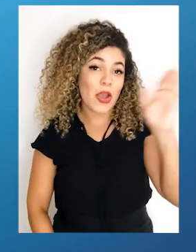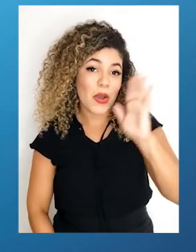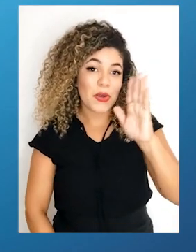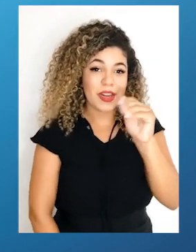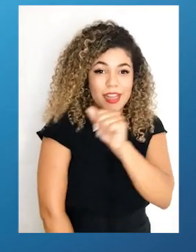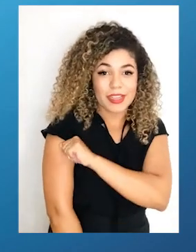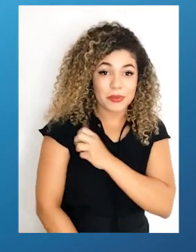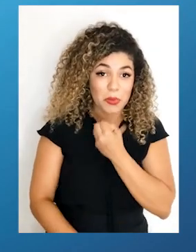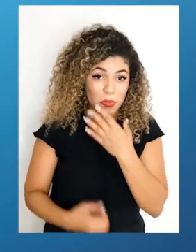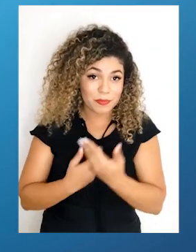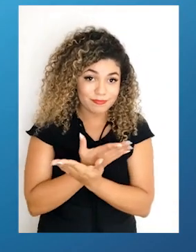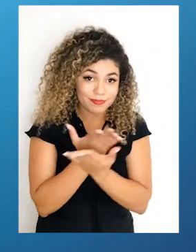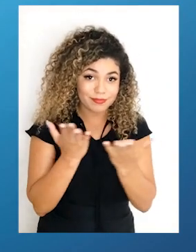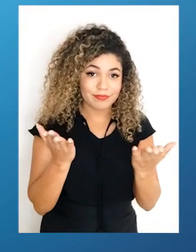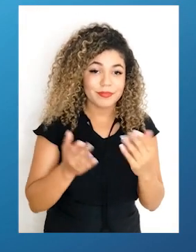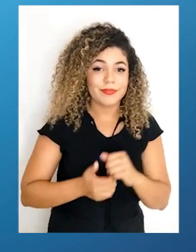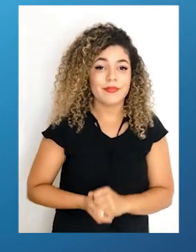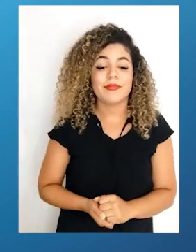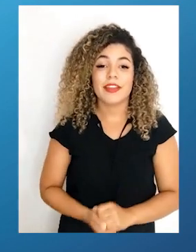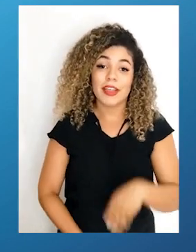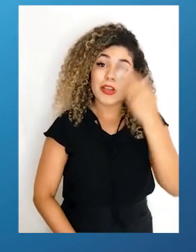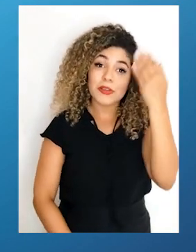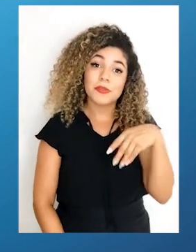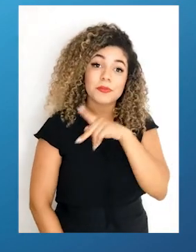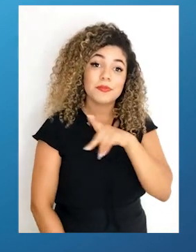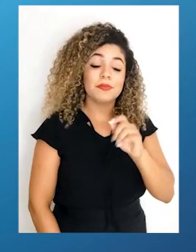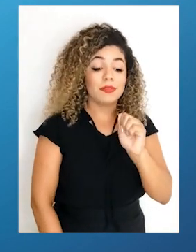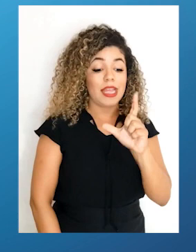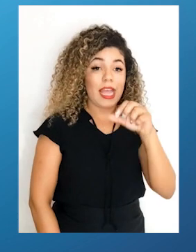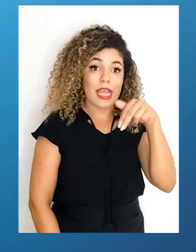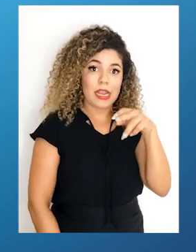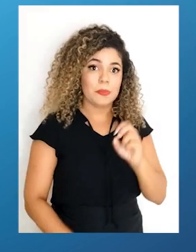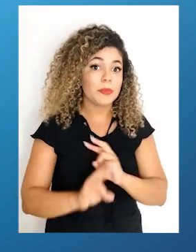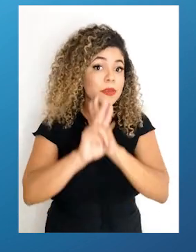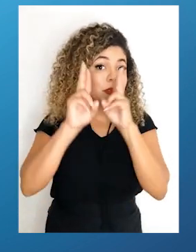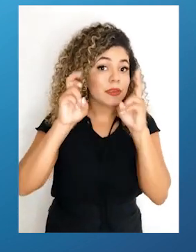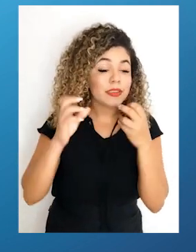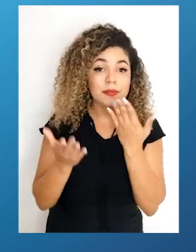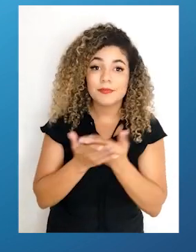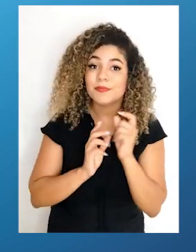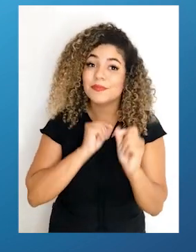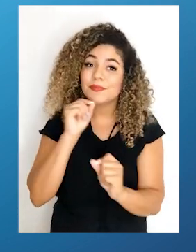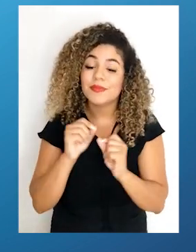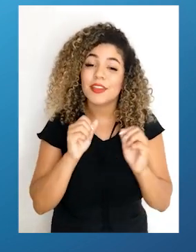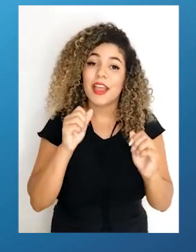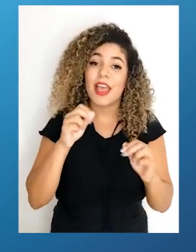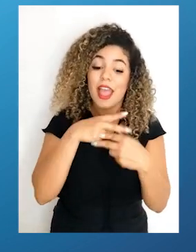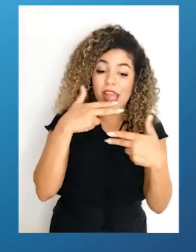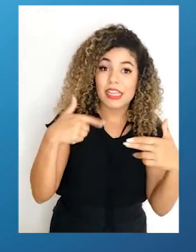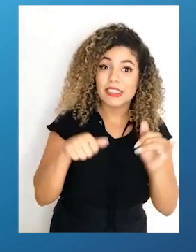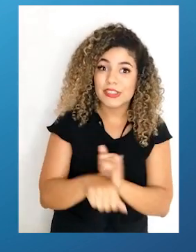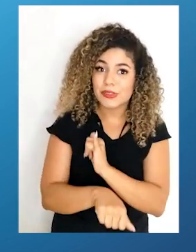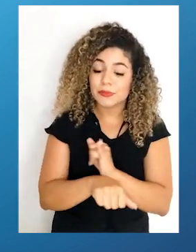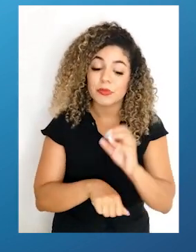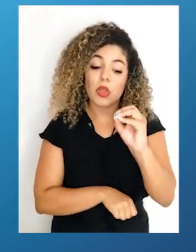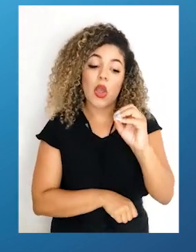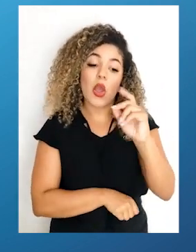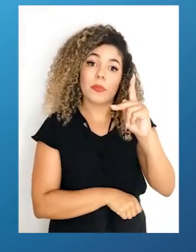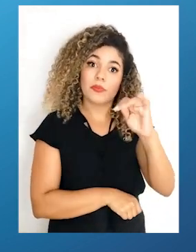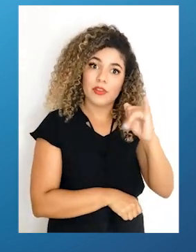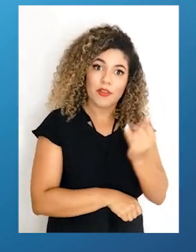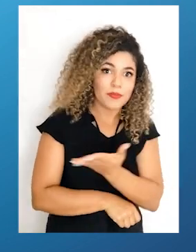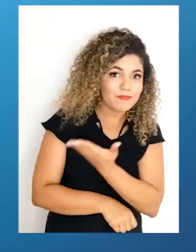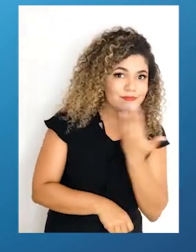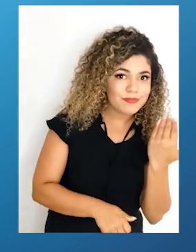Olá, alunos! Tudo bem com vocês? Eu sou a professora Aline e o tema da nossa aula de hoje é instrumentos ópticos. Vamos lá?